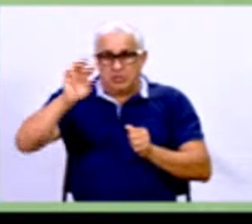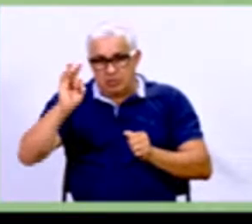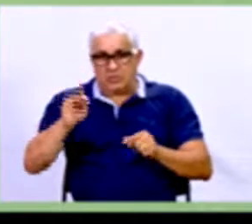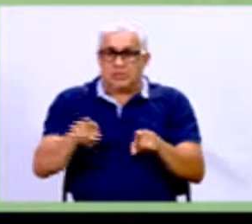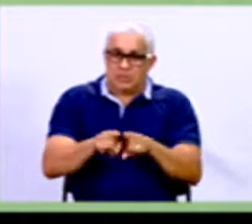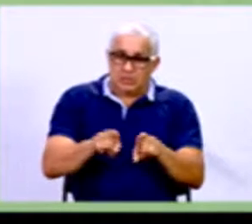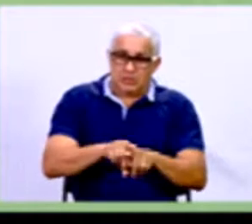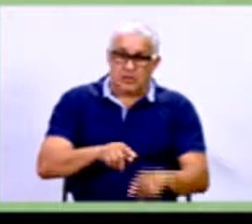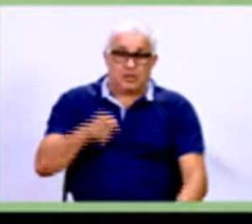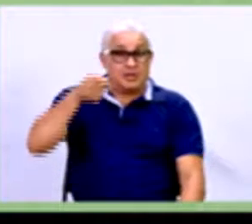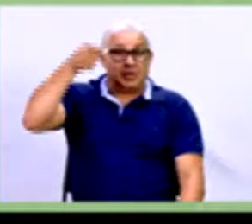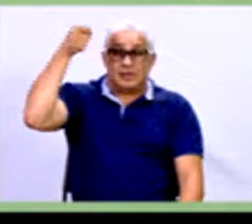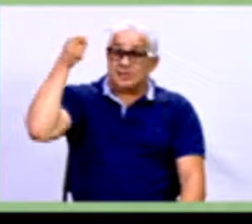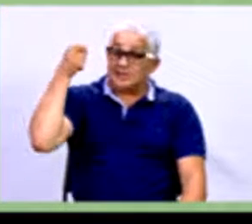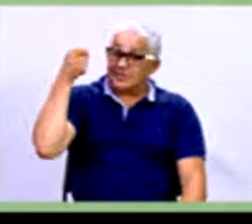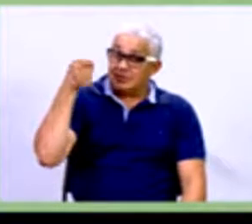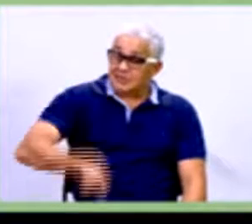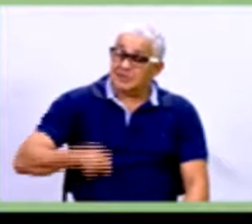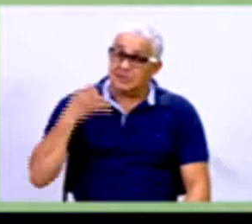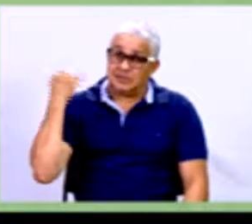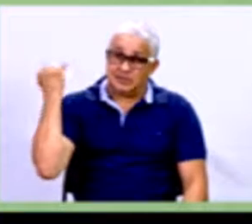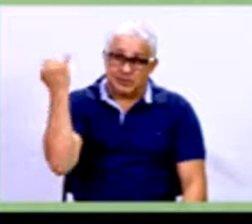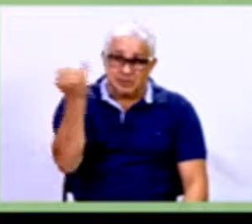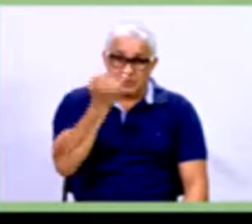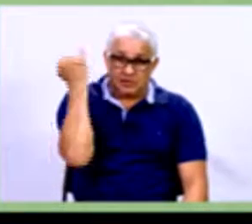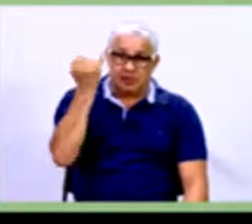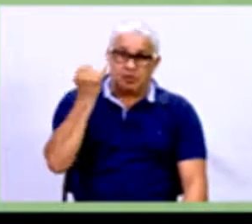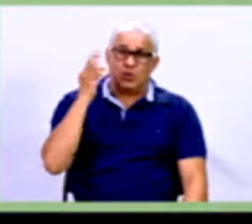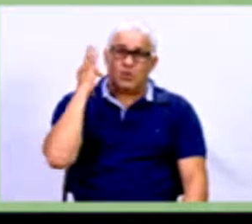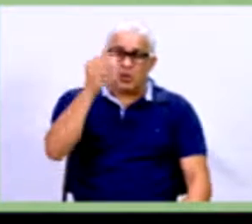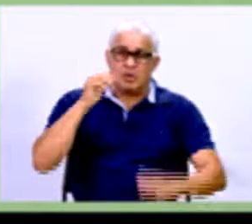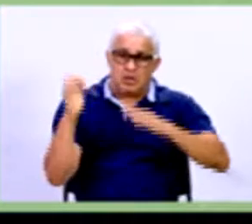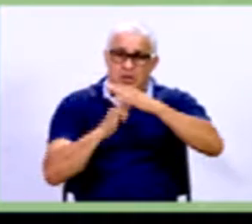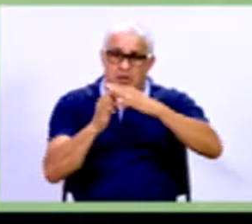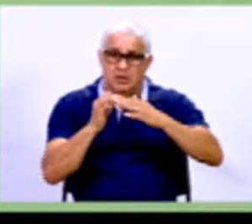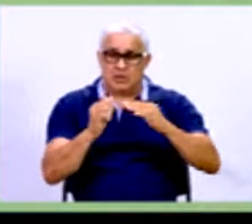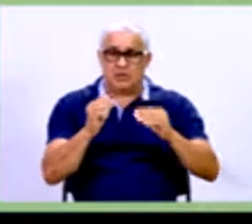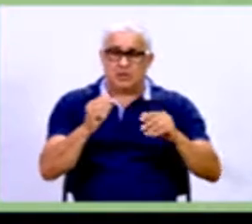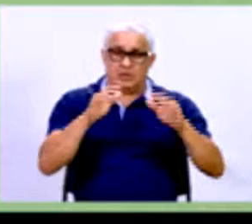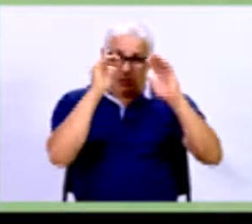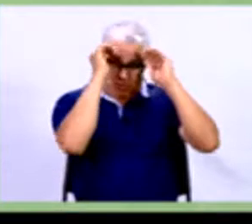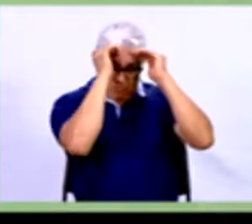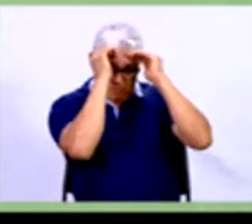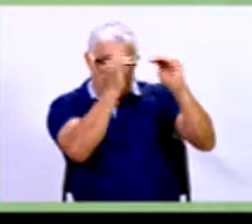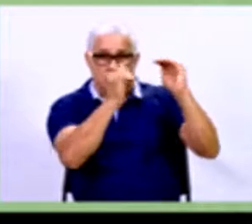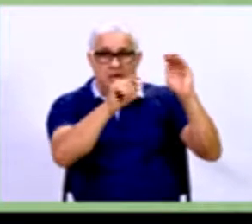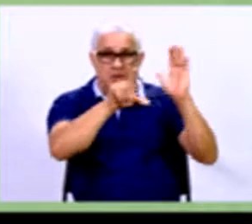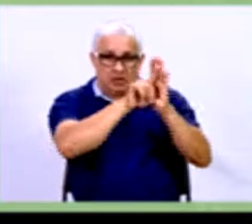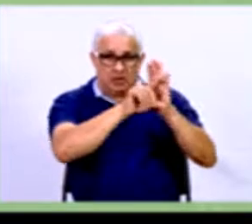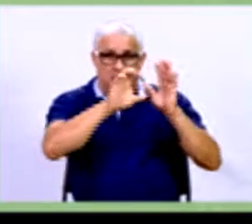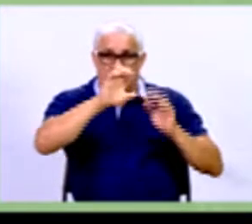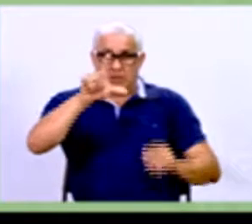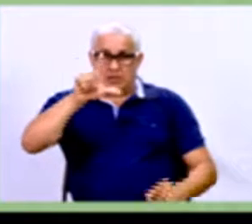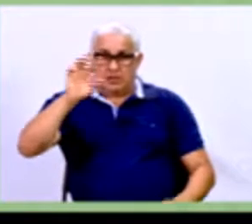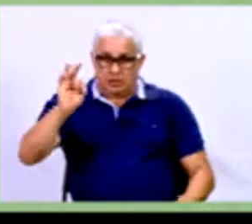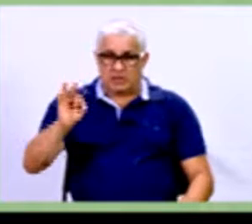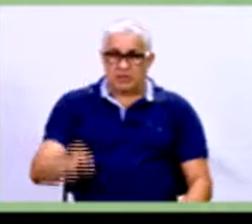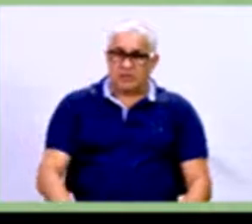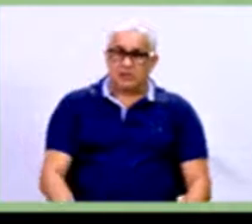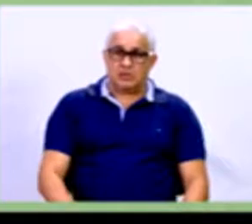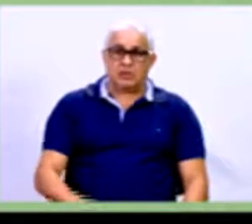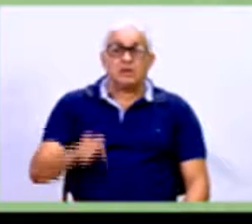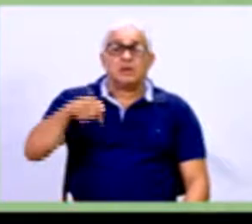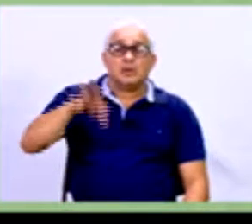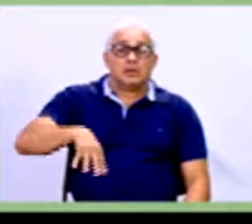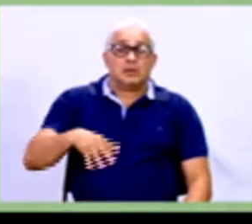observância obrigatória por todas as empresas. Pessoal, presta atenção numa coisa. Quem deve